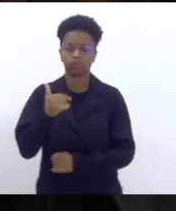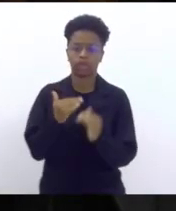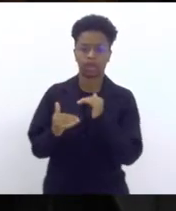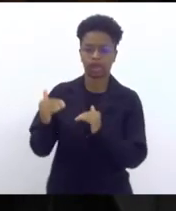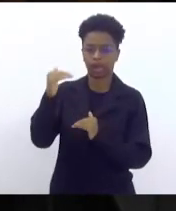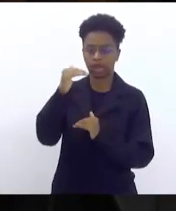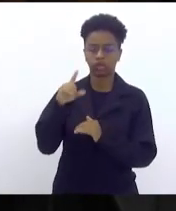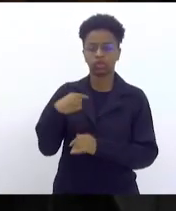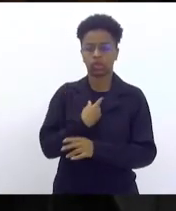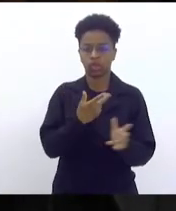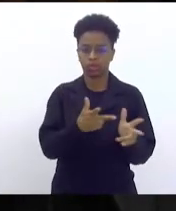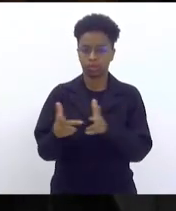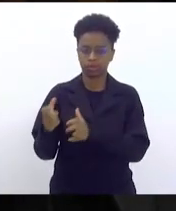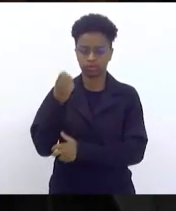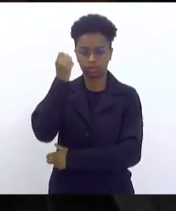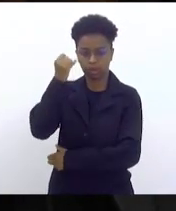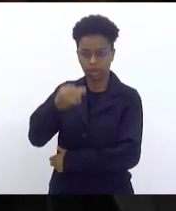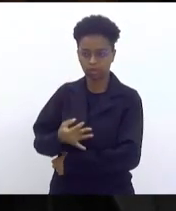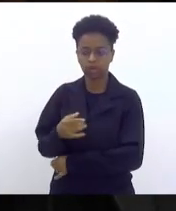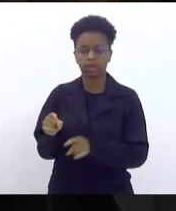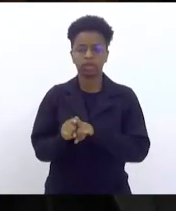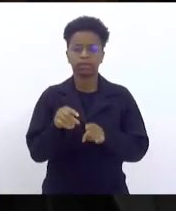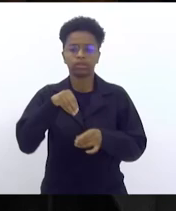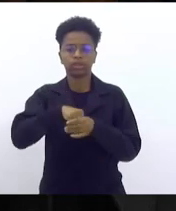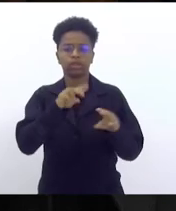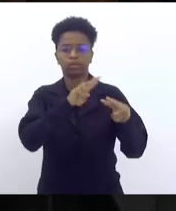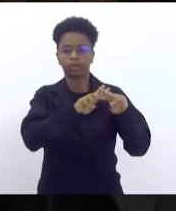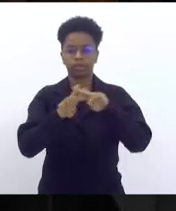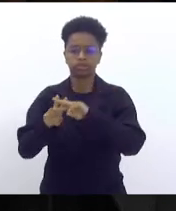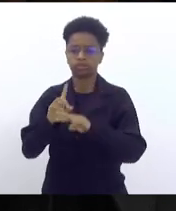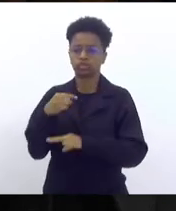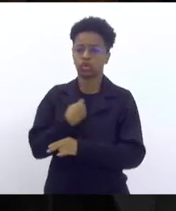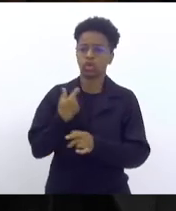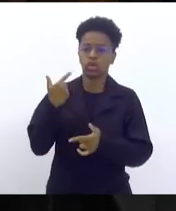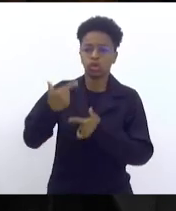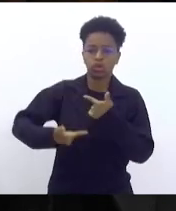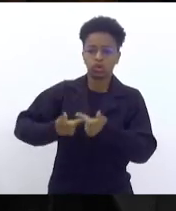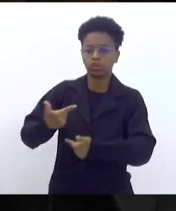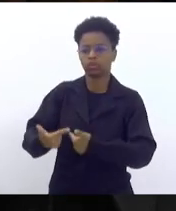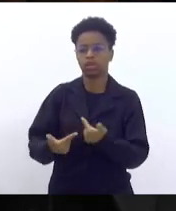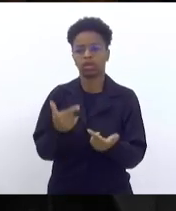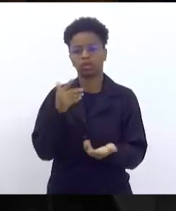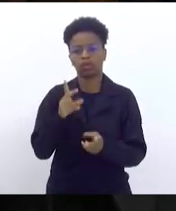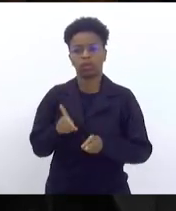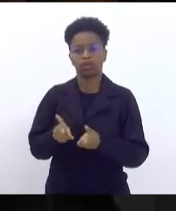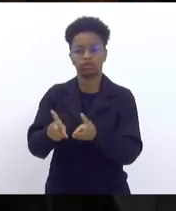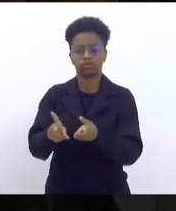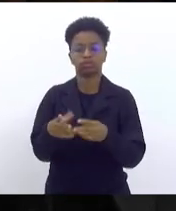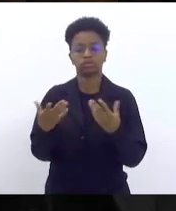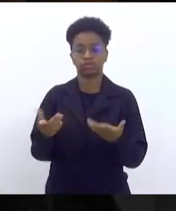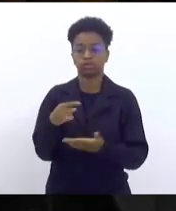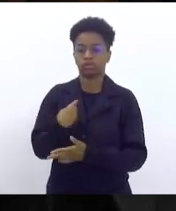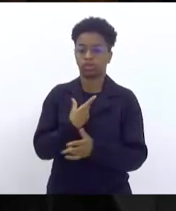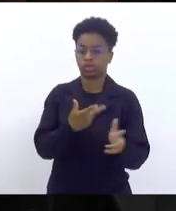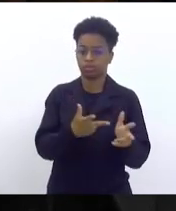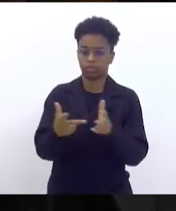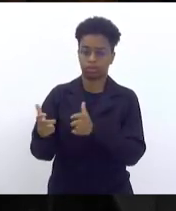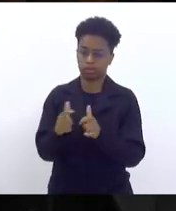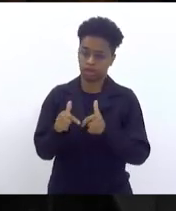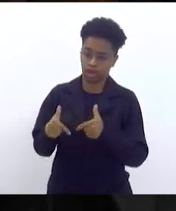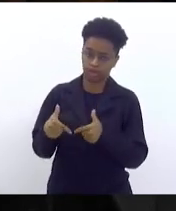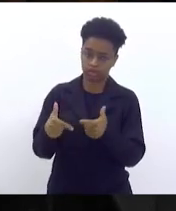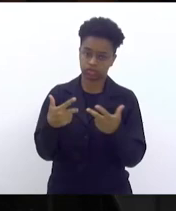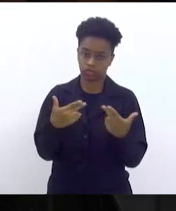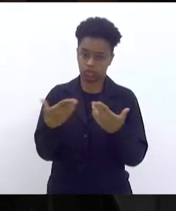verificamos isso daqui na madrugada nos presídios nós lutando estamos lutando então quando nós verificamos uma iniciativa